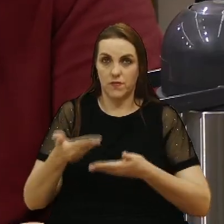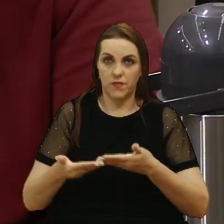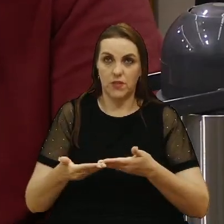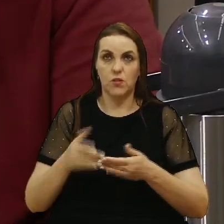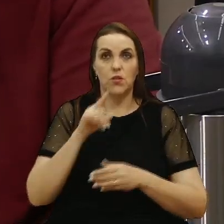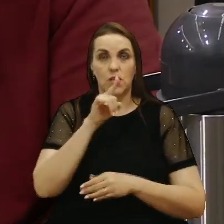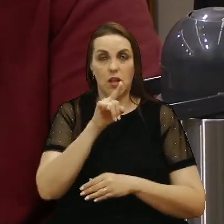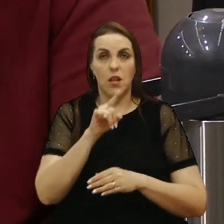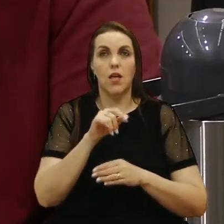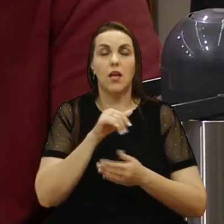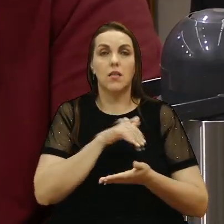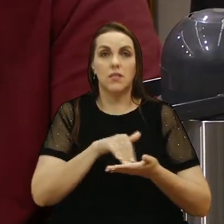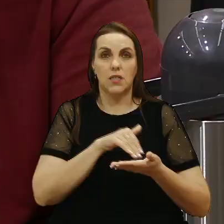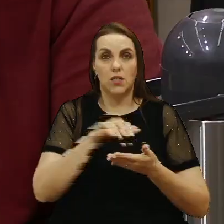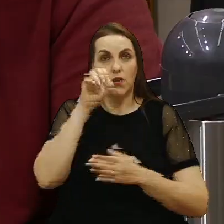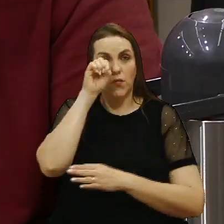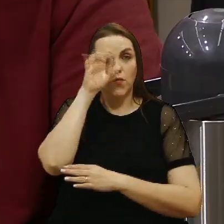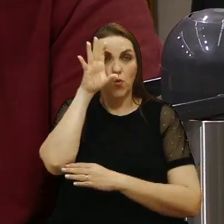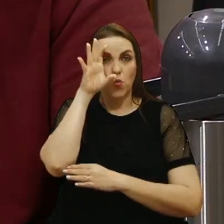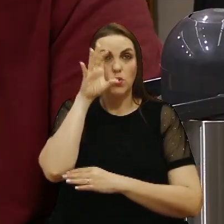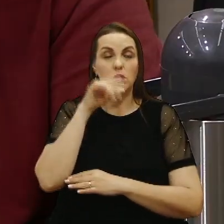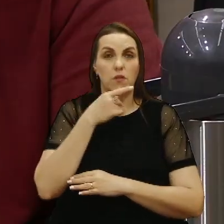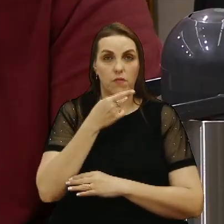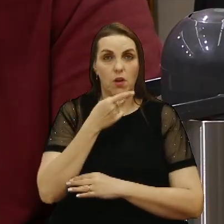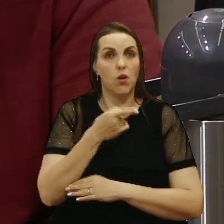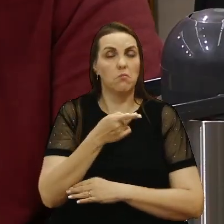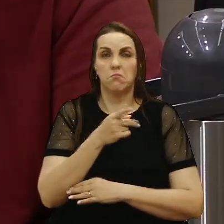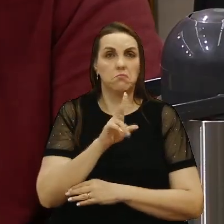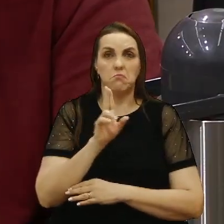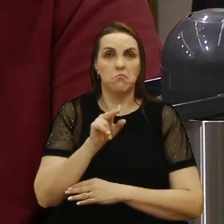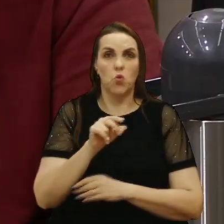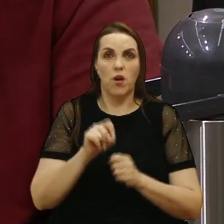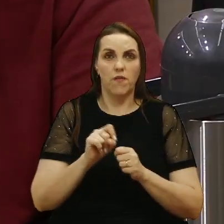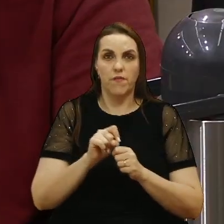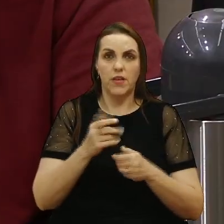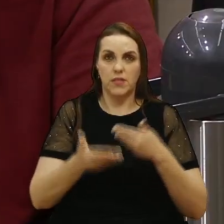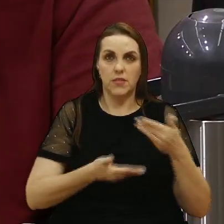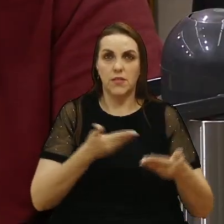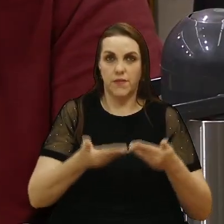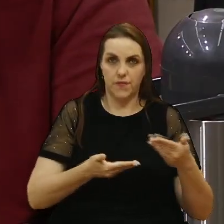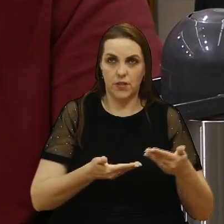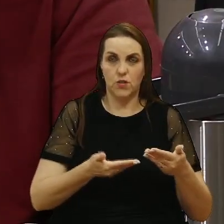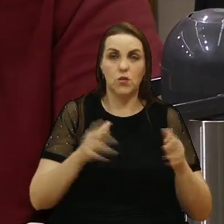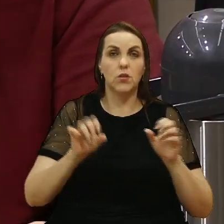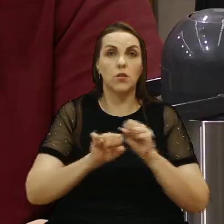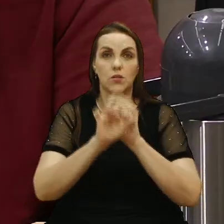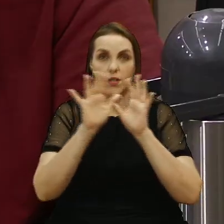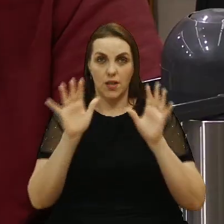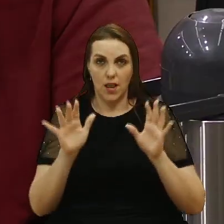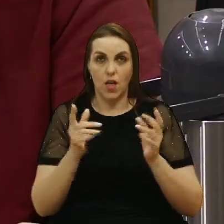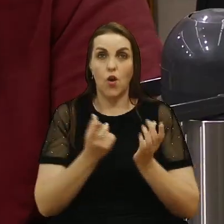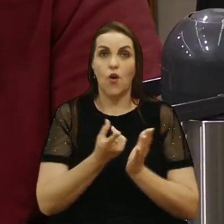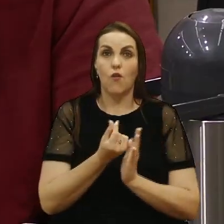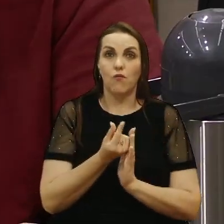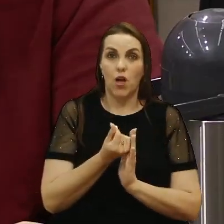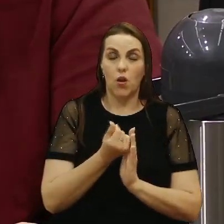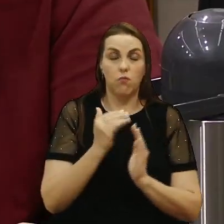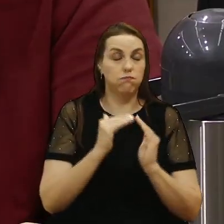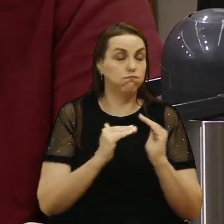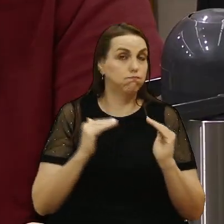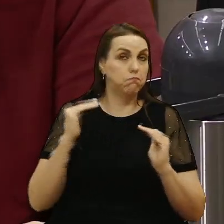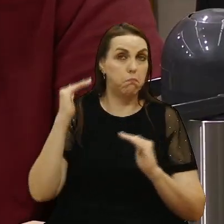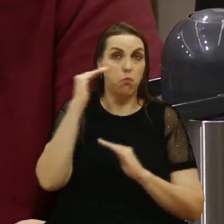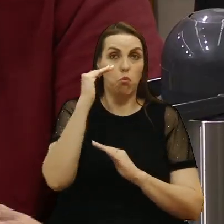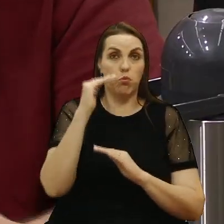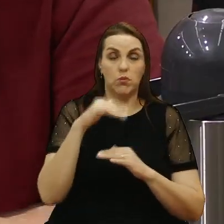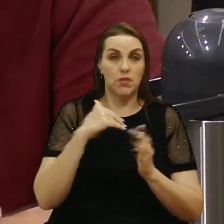de Trânsito, Lisandro Fiuza, garantiu que esse serviço não foi feito. Então, deixar claro aqui que esse é um valor exorbitante e que não foi